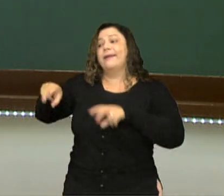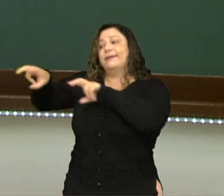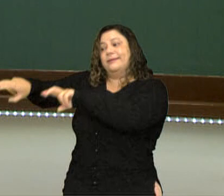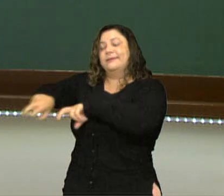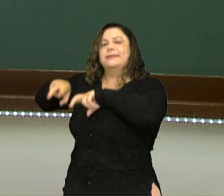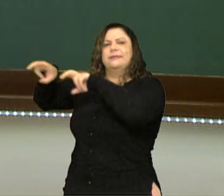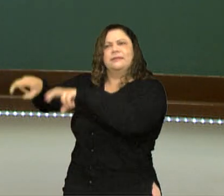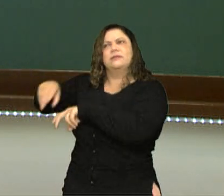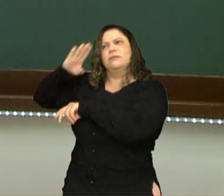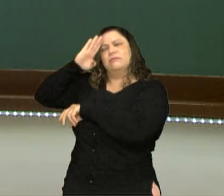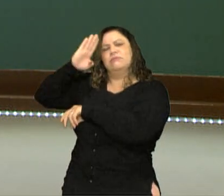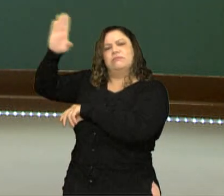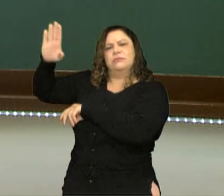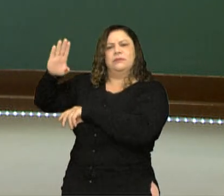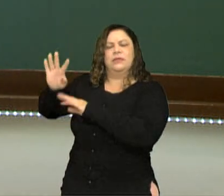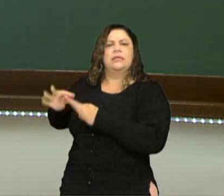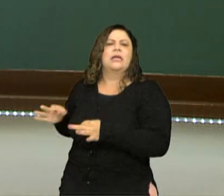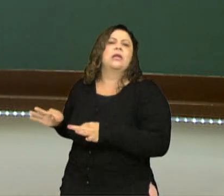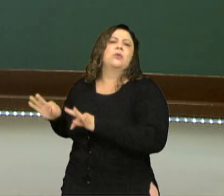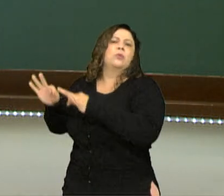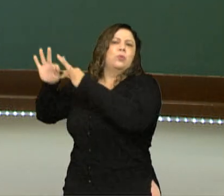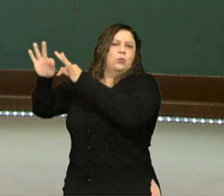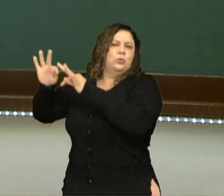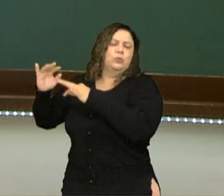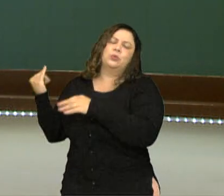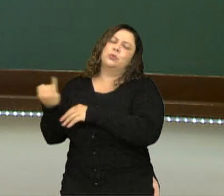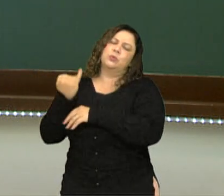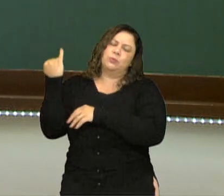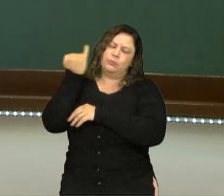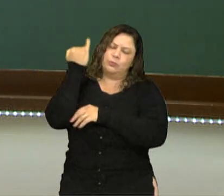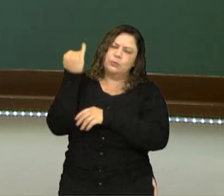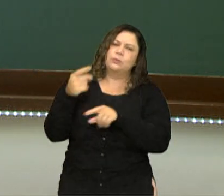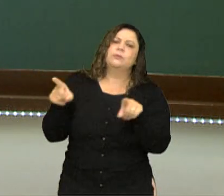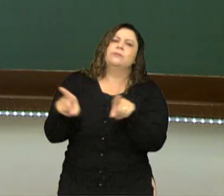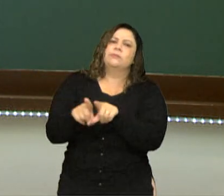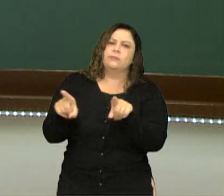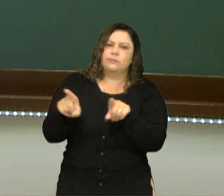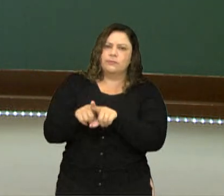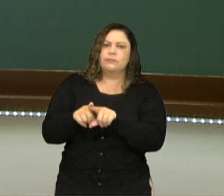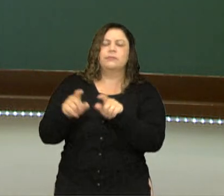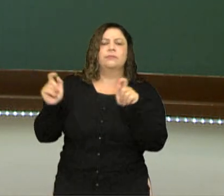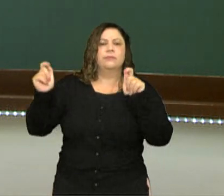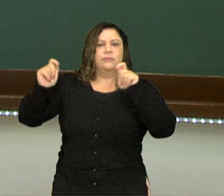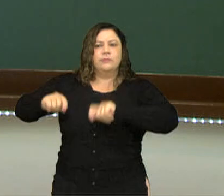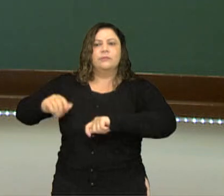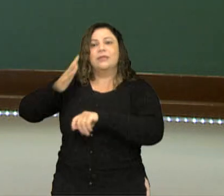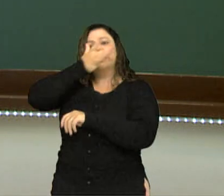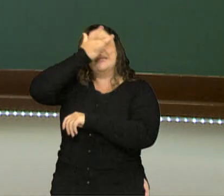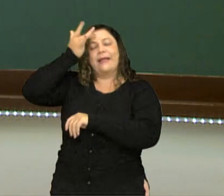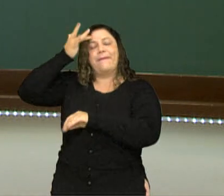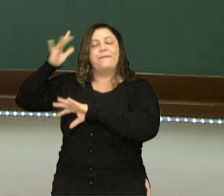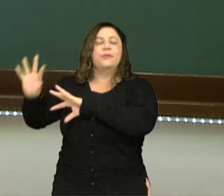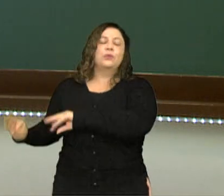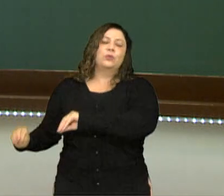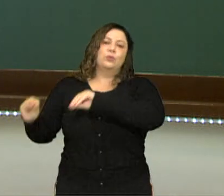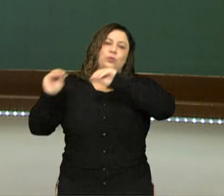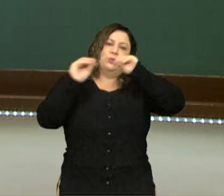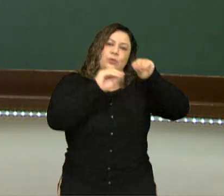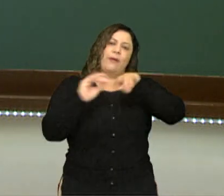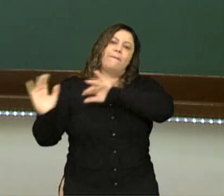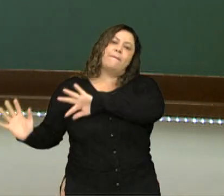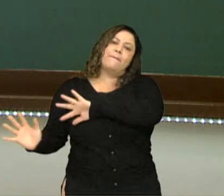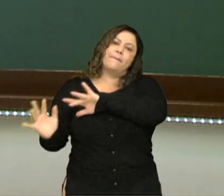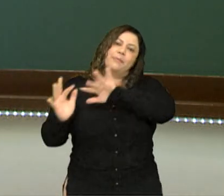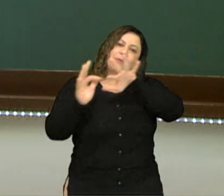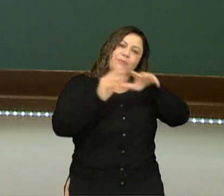fatores importantes para essa mudança de características, né? De pessoas que saem do meio rural e vão para o meio